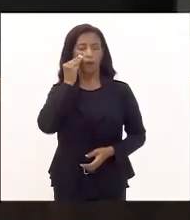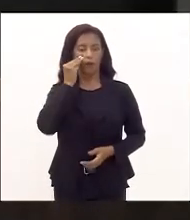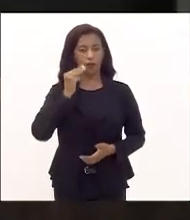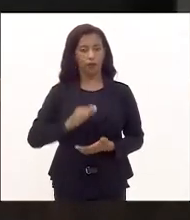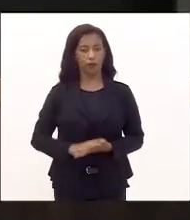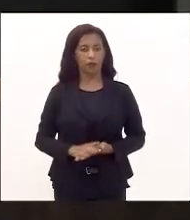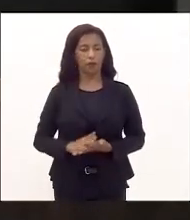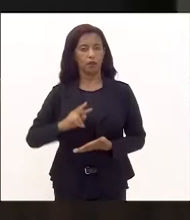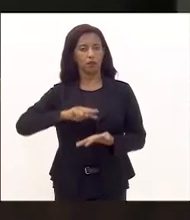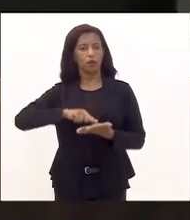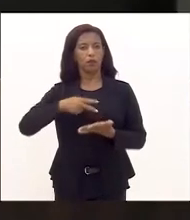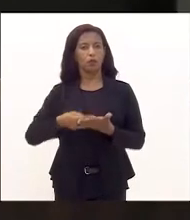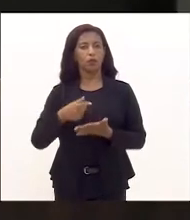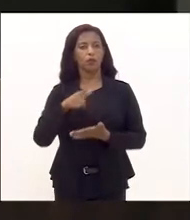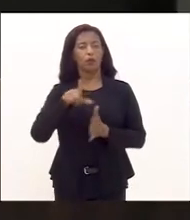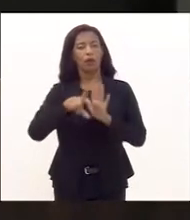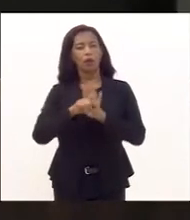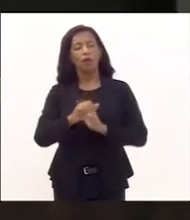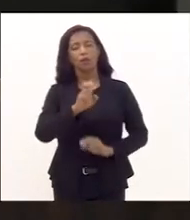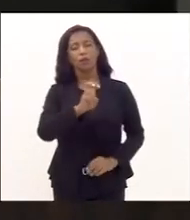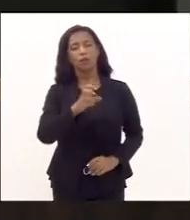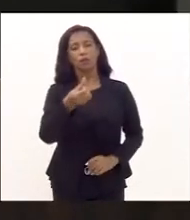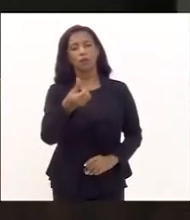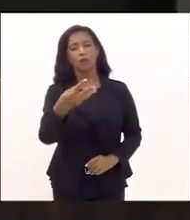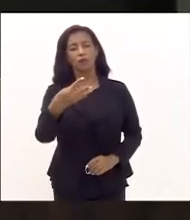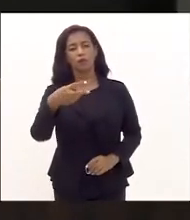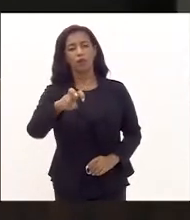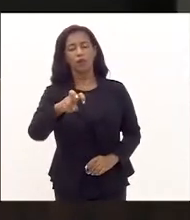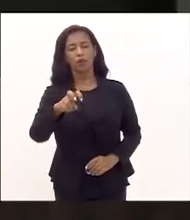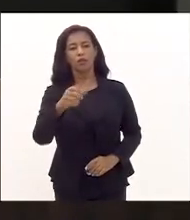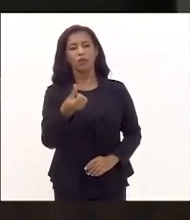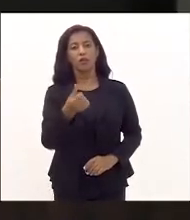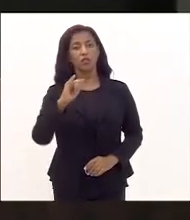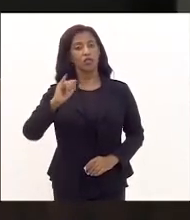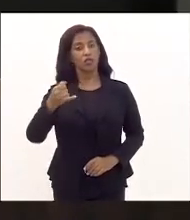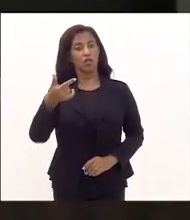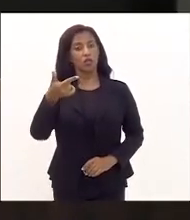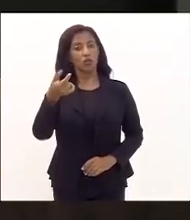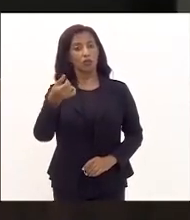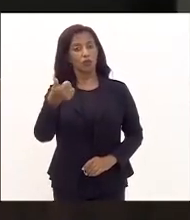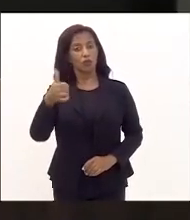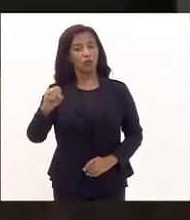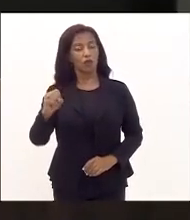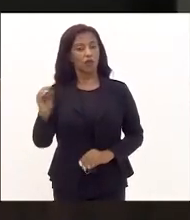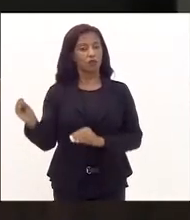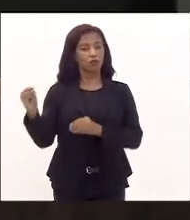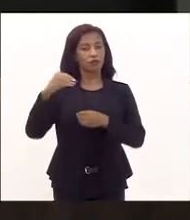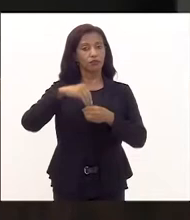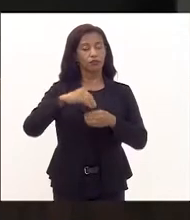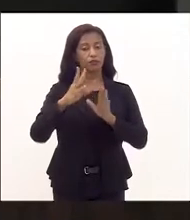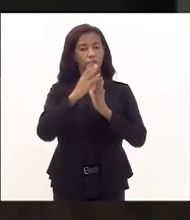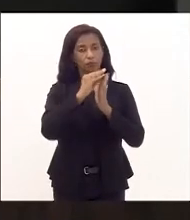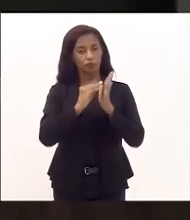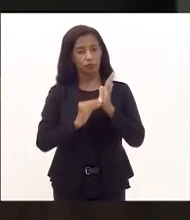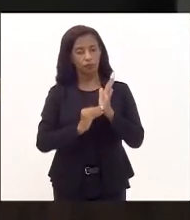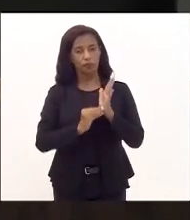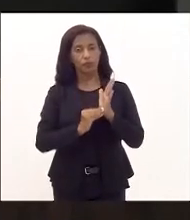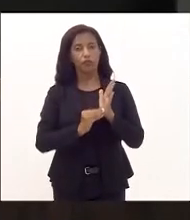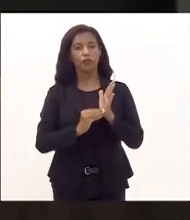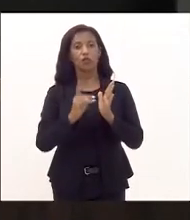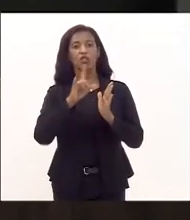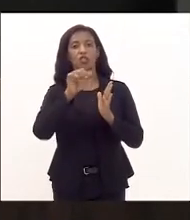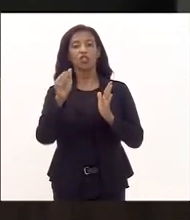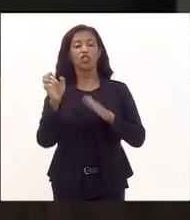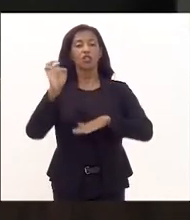Francisco, que altera a lei 5.645, 6 de janeiro de 2010, para incluir no calendário oficial do Rio de Janeiro o